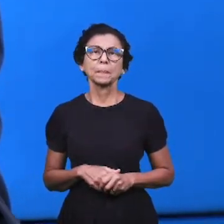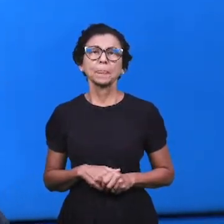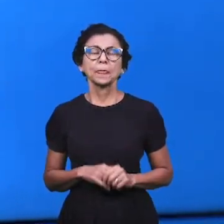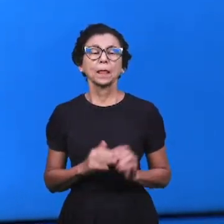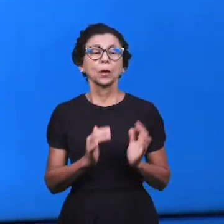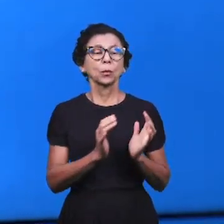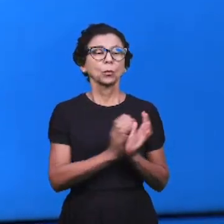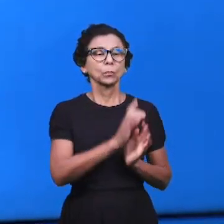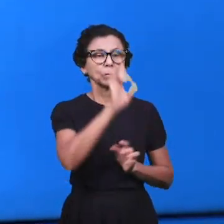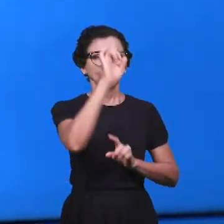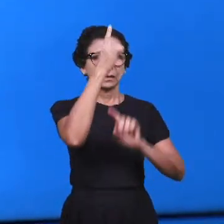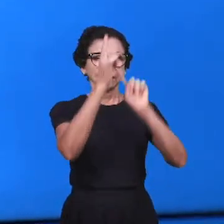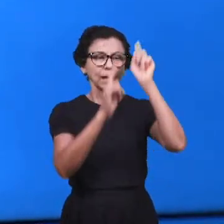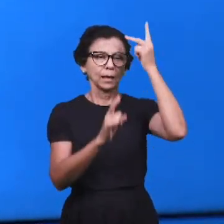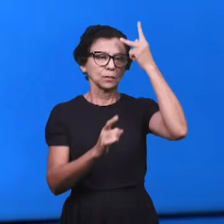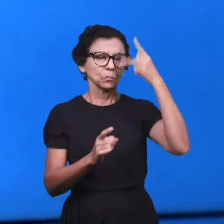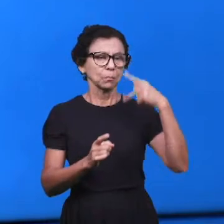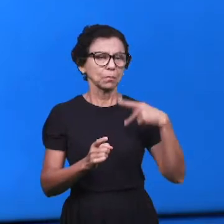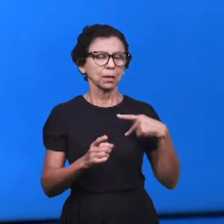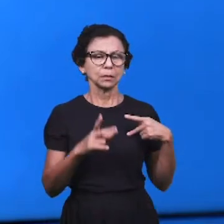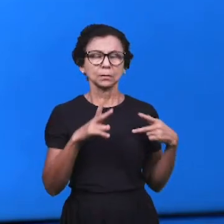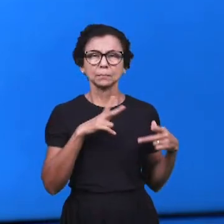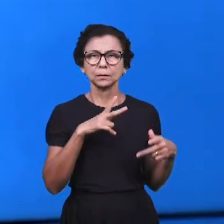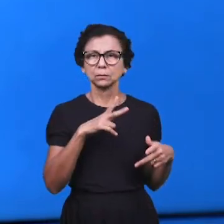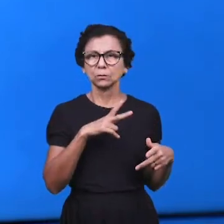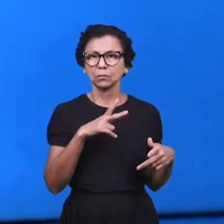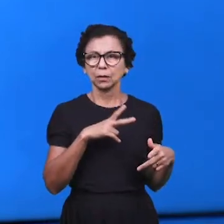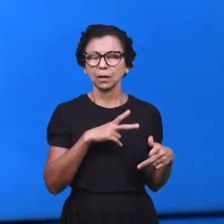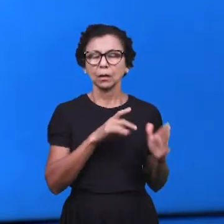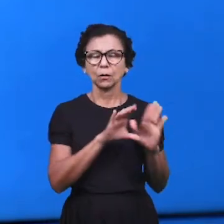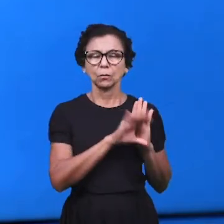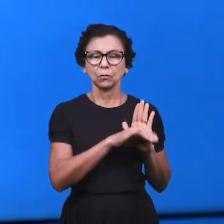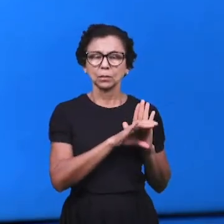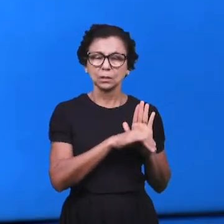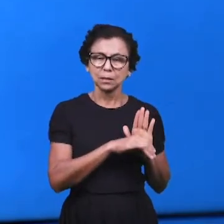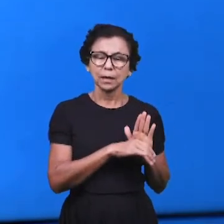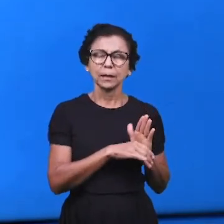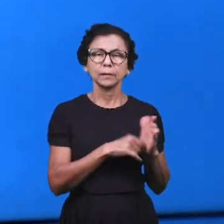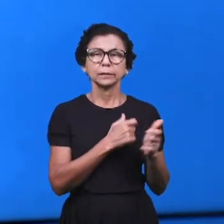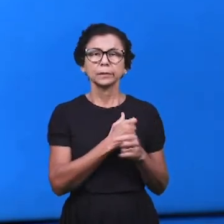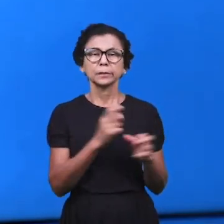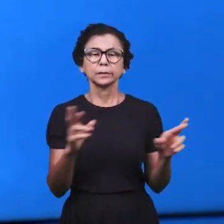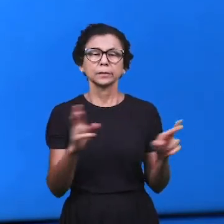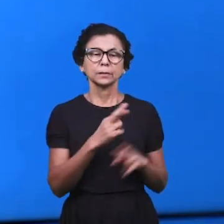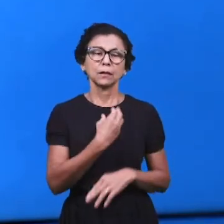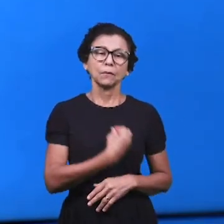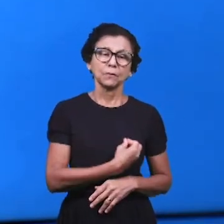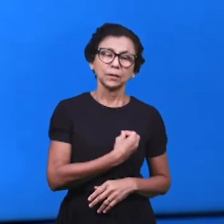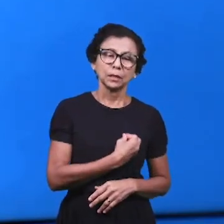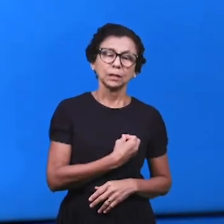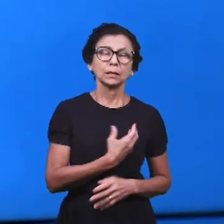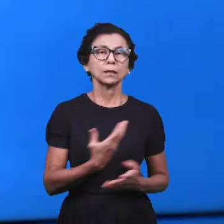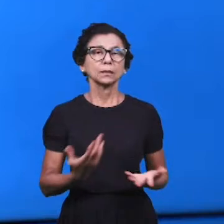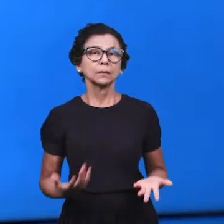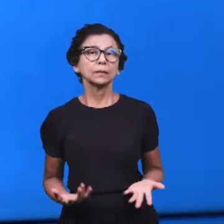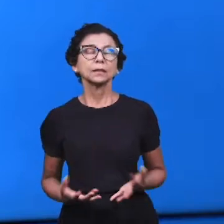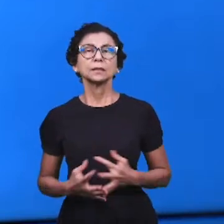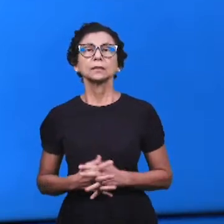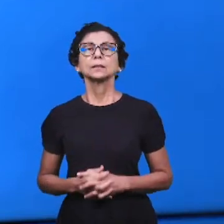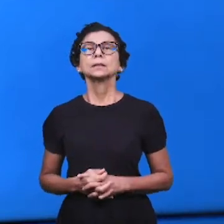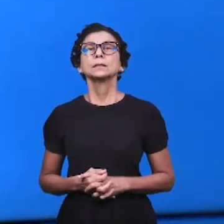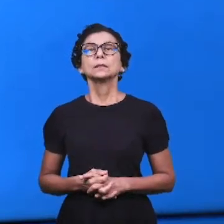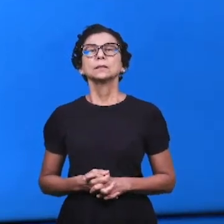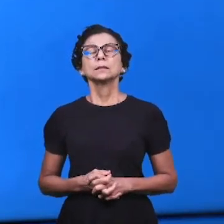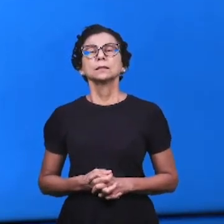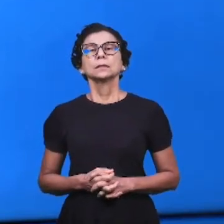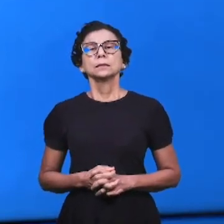de ideias, de conceitos particulares, né? A respeito da vida, da existência humana. Então isso é exatamente o que a filosofia faz.